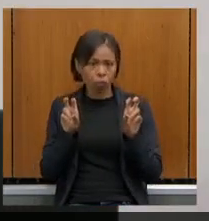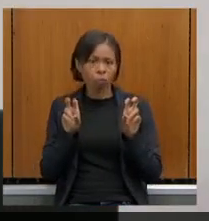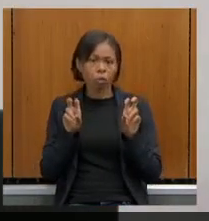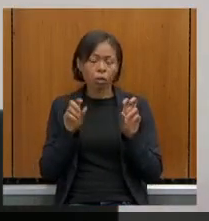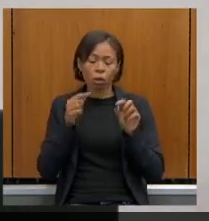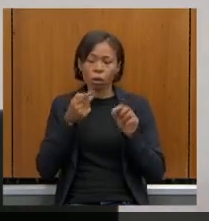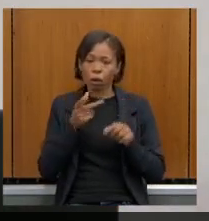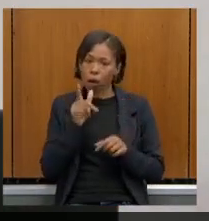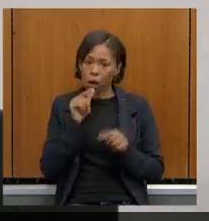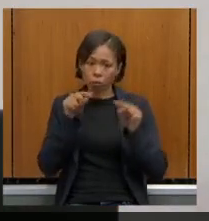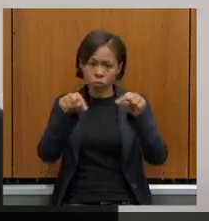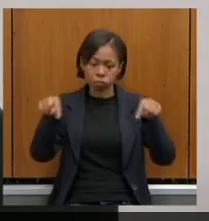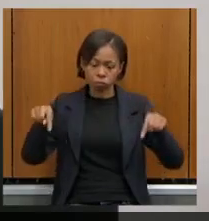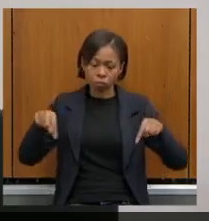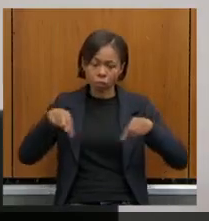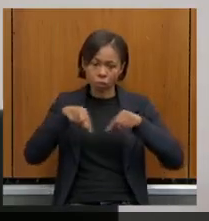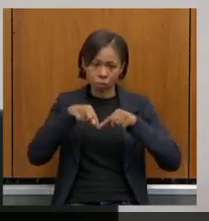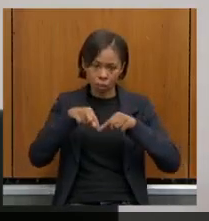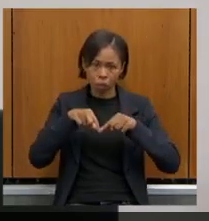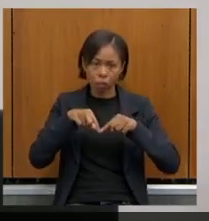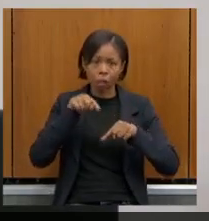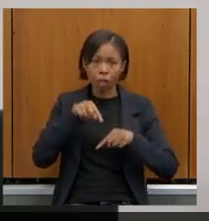reservatórios de Furnas e de Peixoto